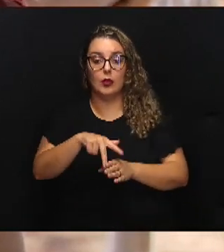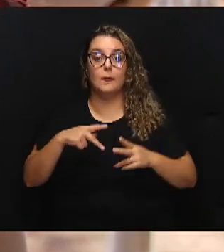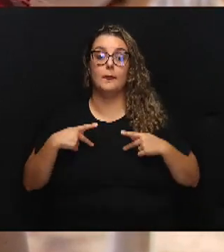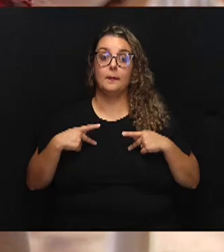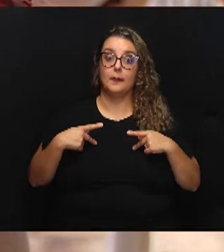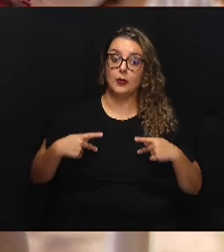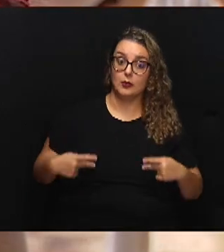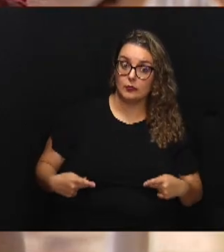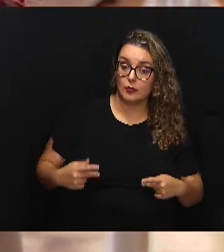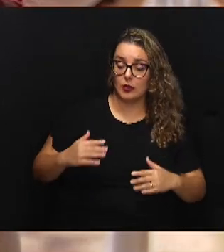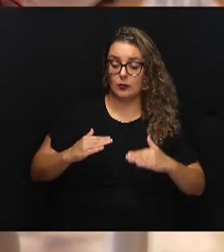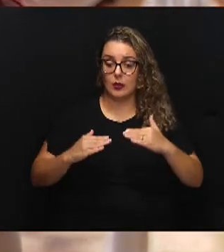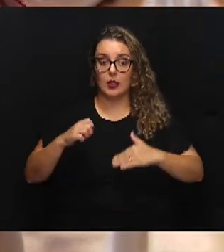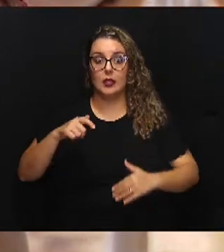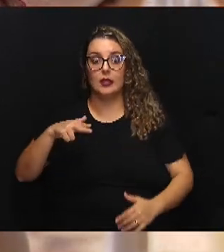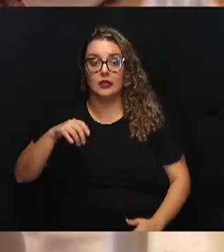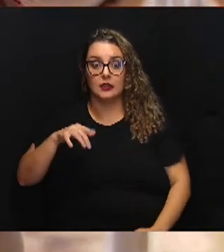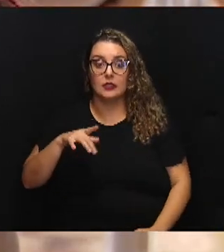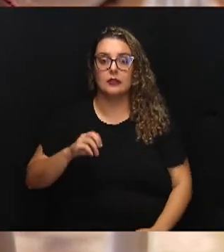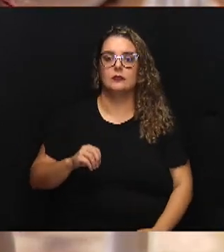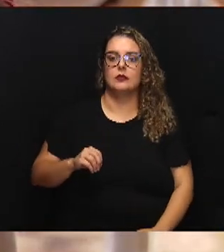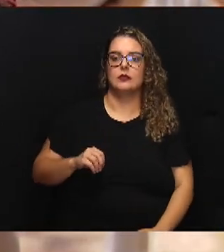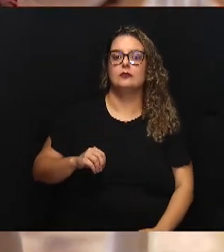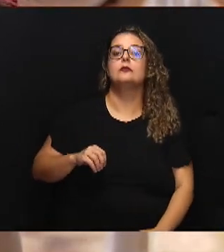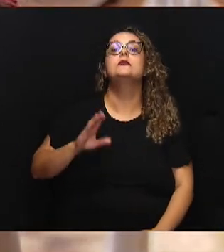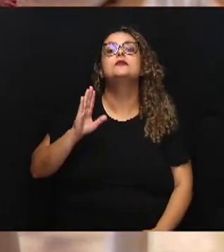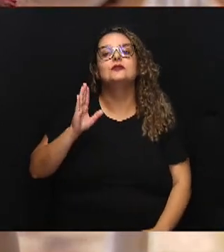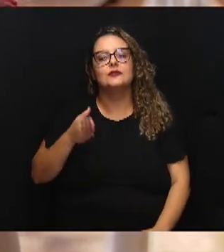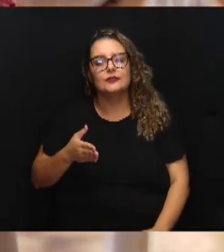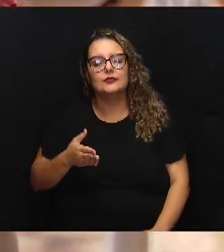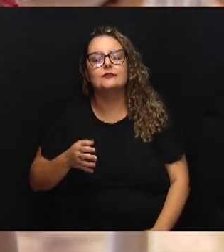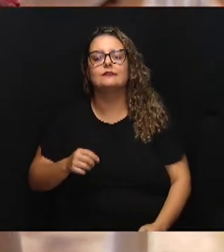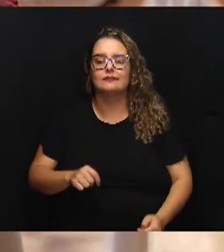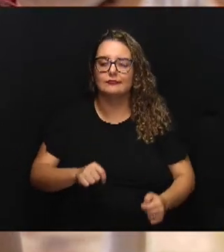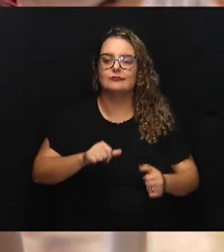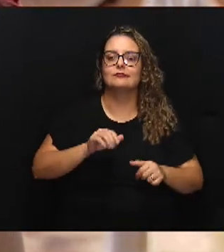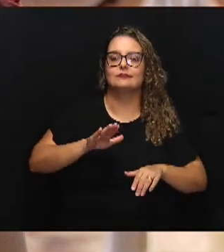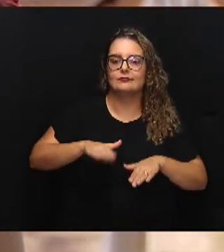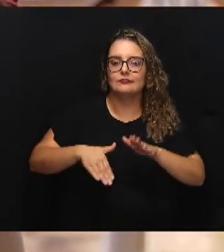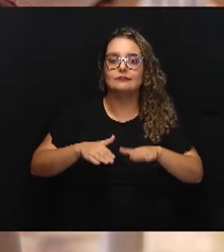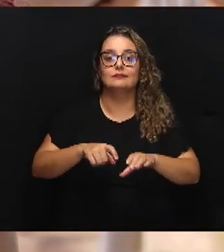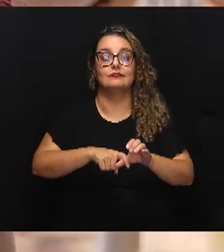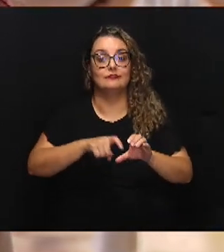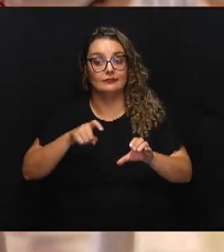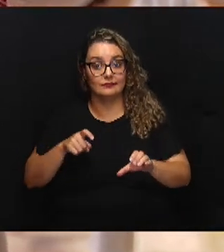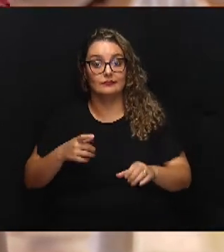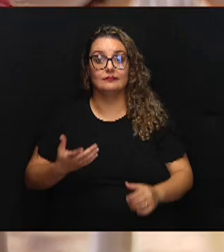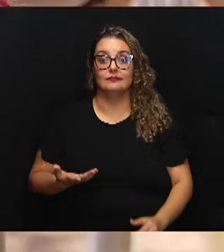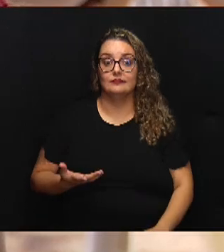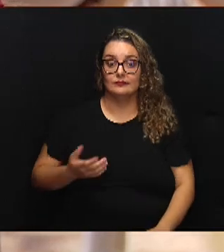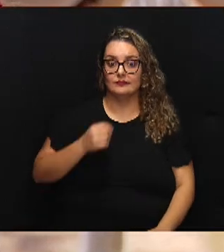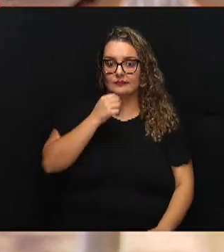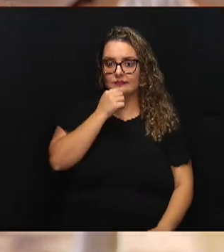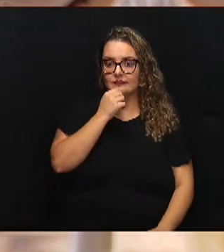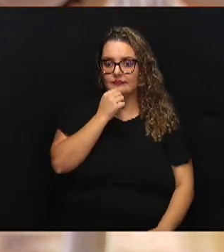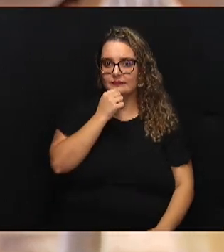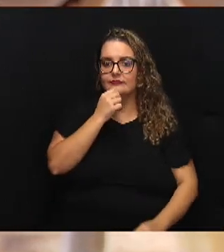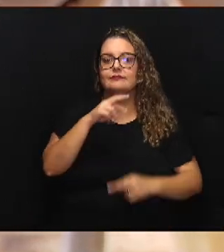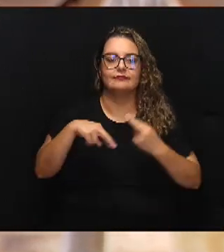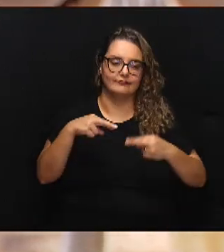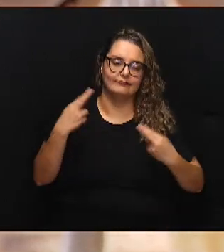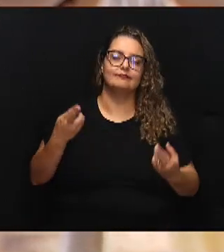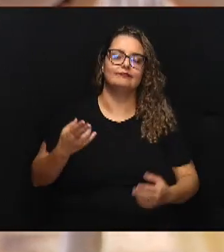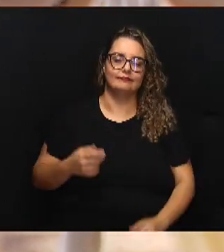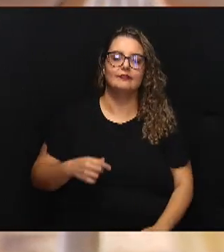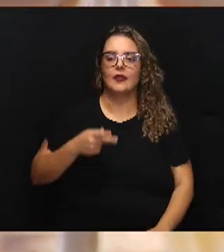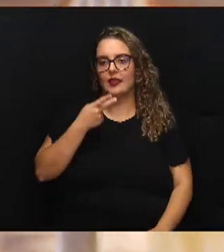postura, equilíbrio, ela já está começando a ter ganhos de marcha independente, então foi revolucionário. Eu digo